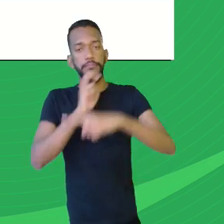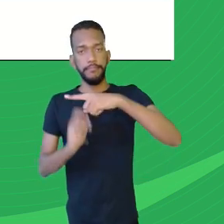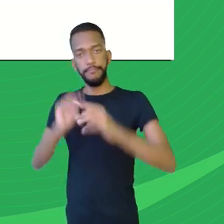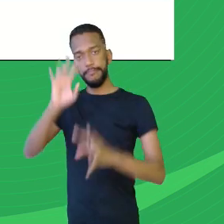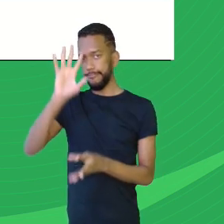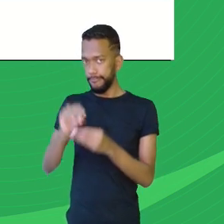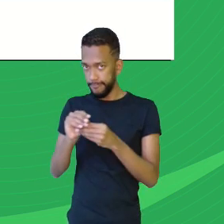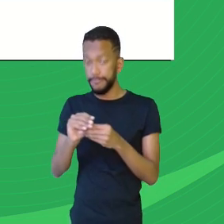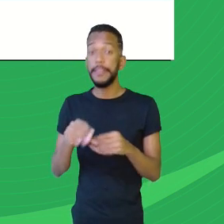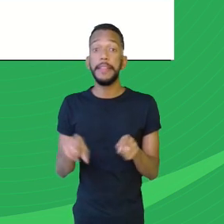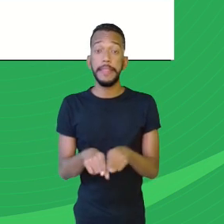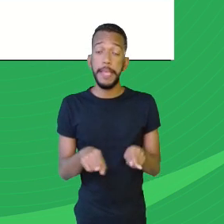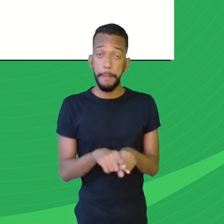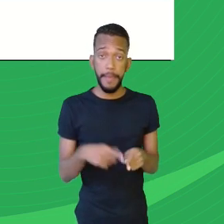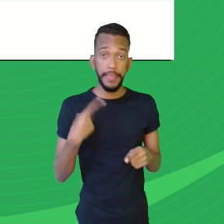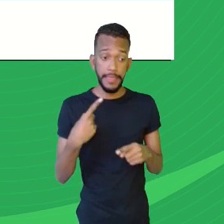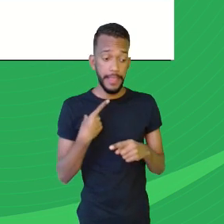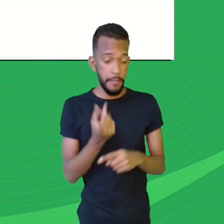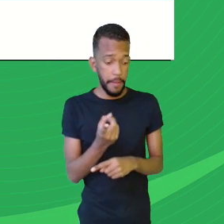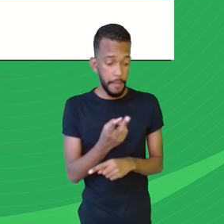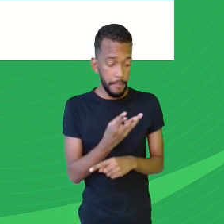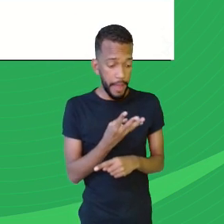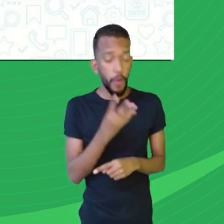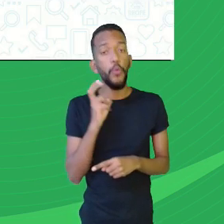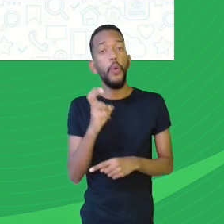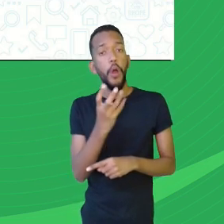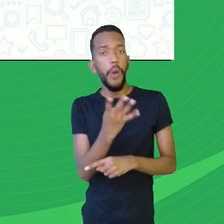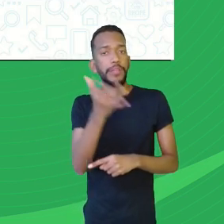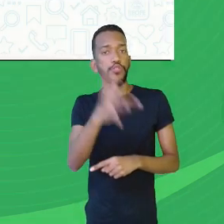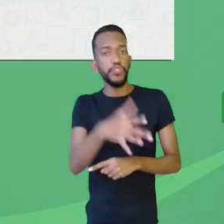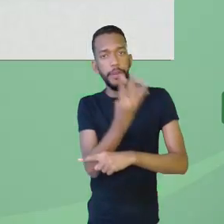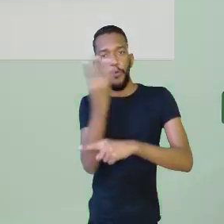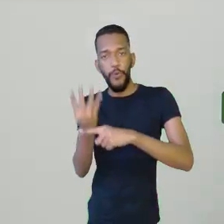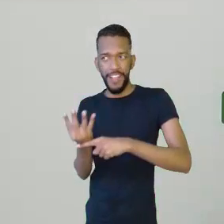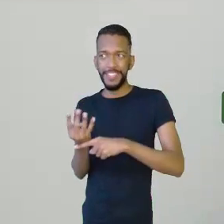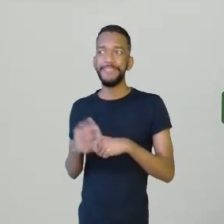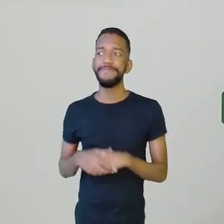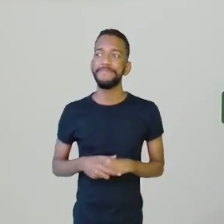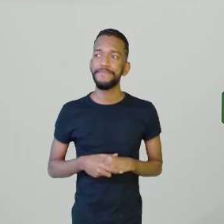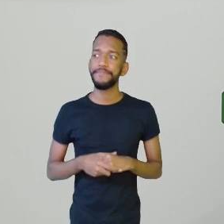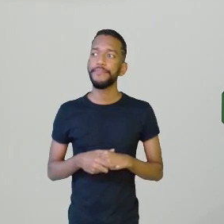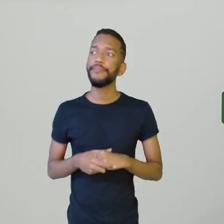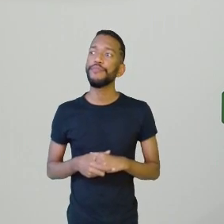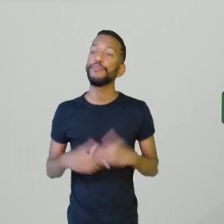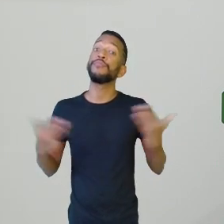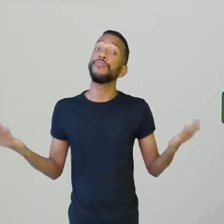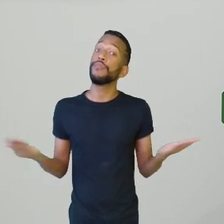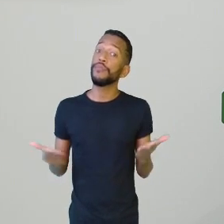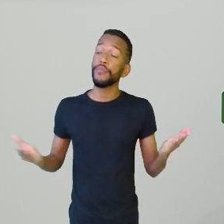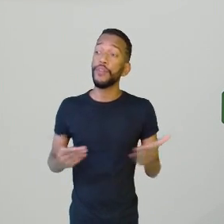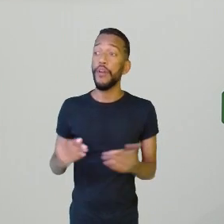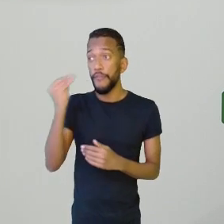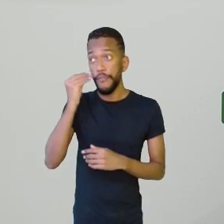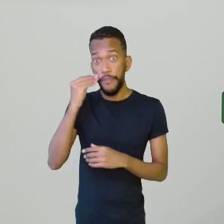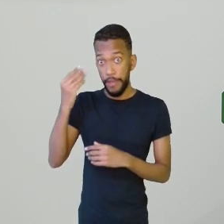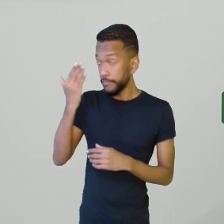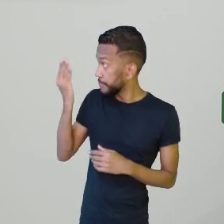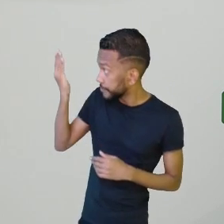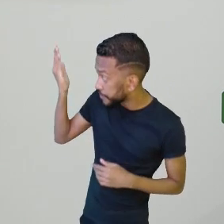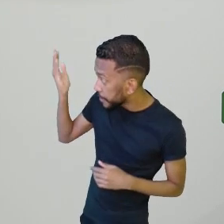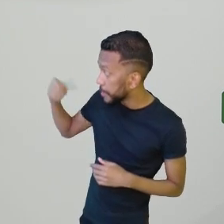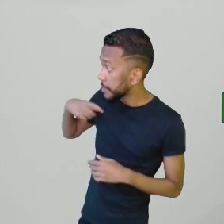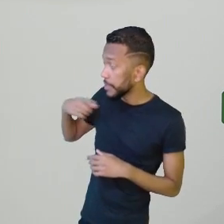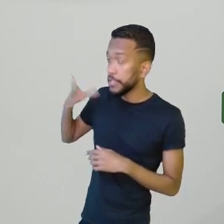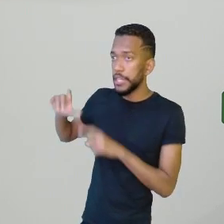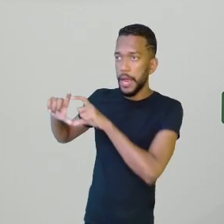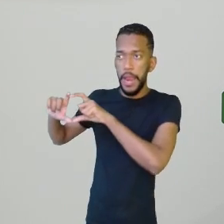as partes são iguais. Continuando, nós vemos aí, ó, que Vilma pegou uma tira de